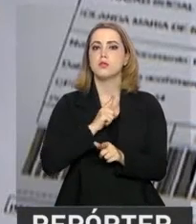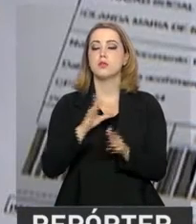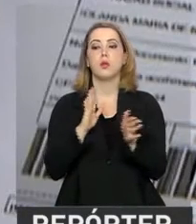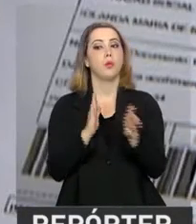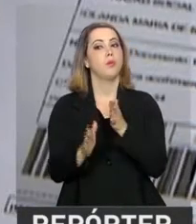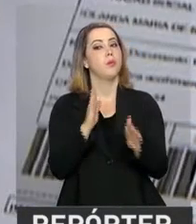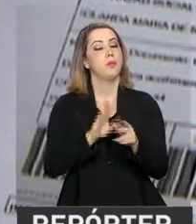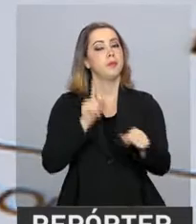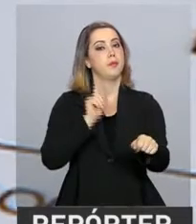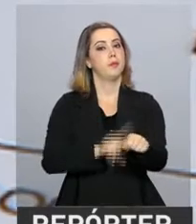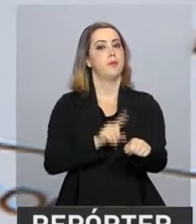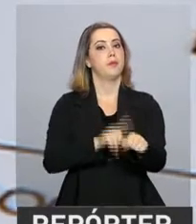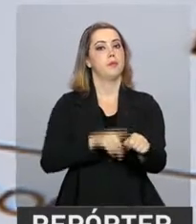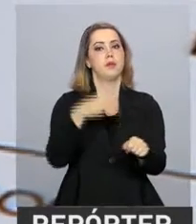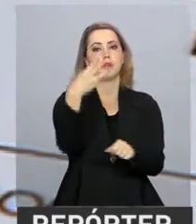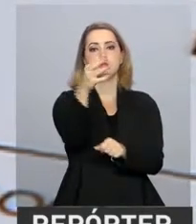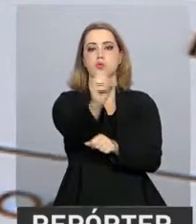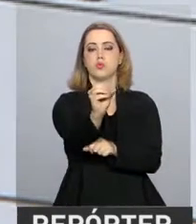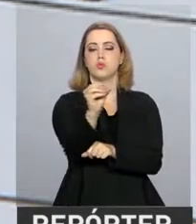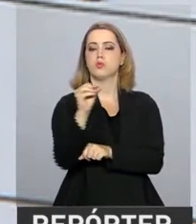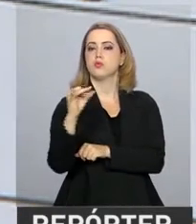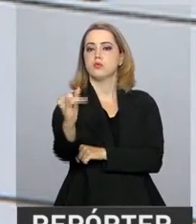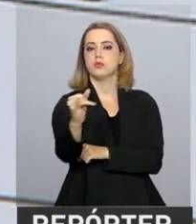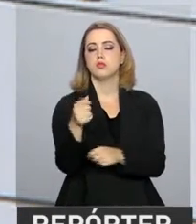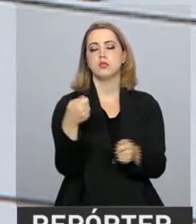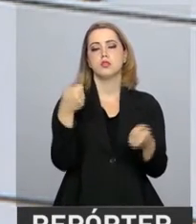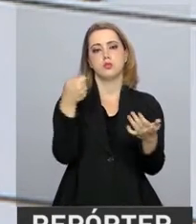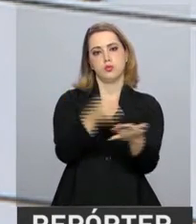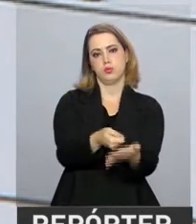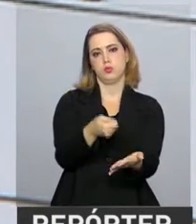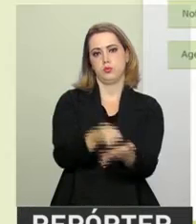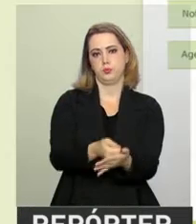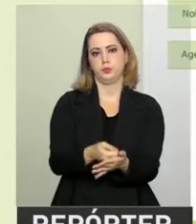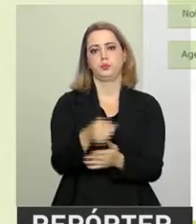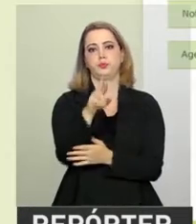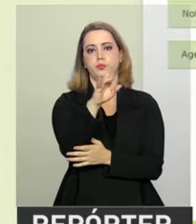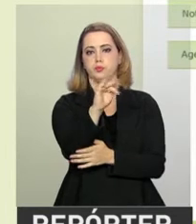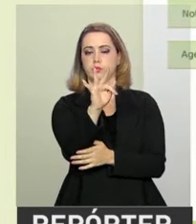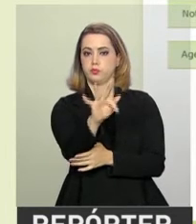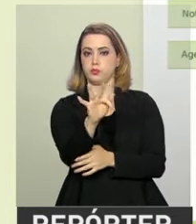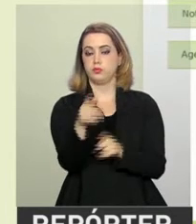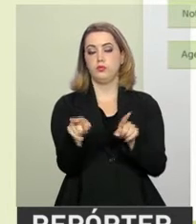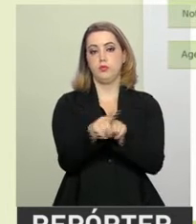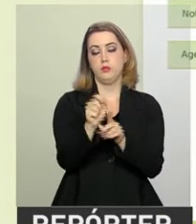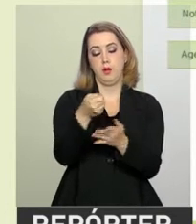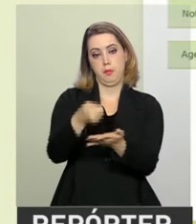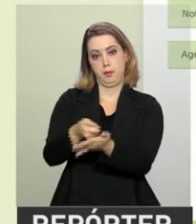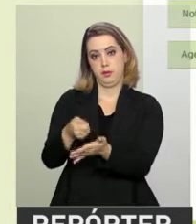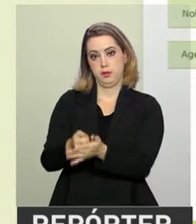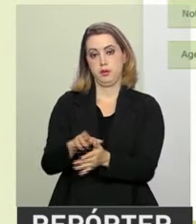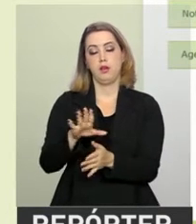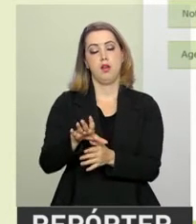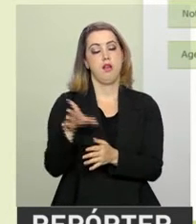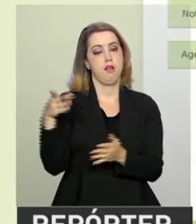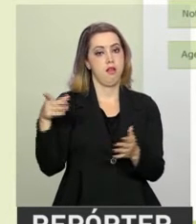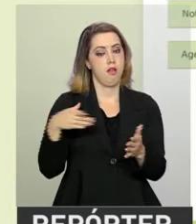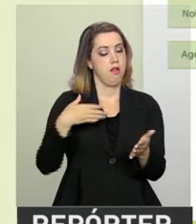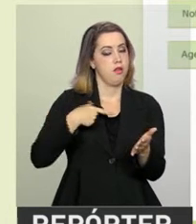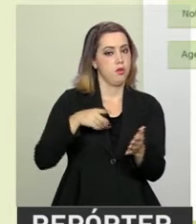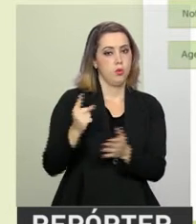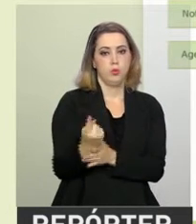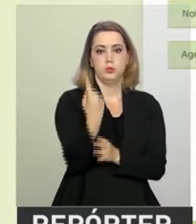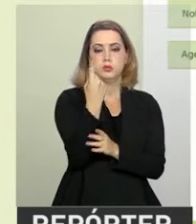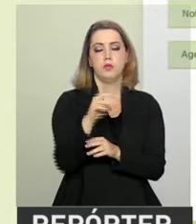30 dias para regularizar as pendências junto à receita federal os débitos podem ser pagos à vista ou parcelados